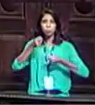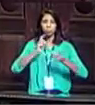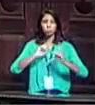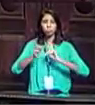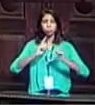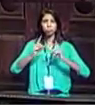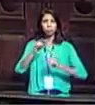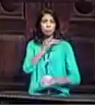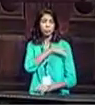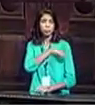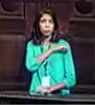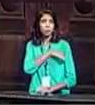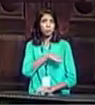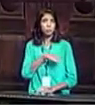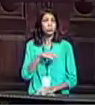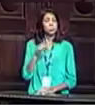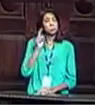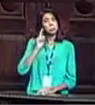não sei